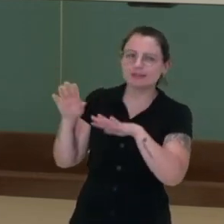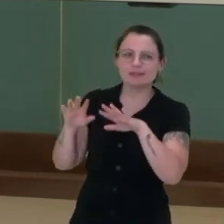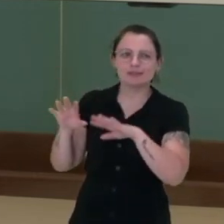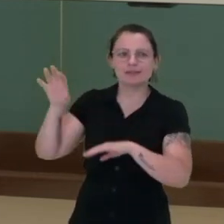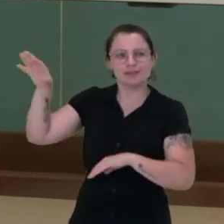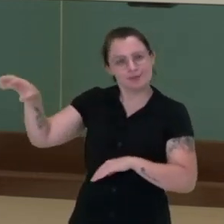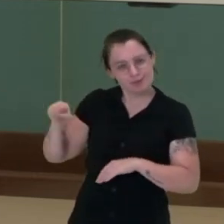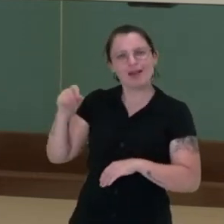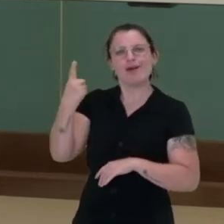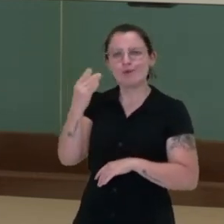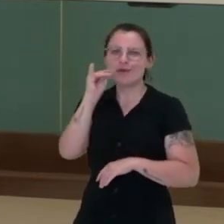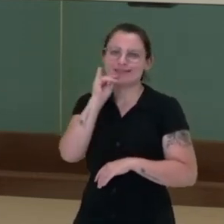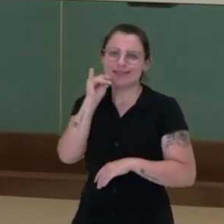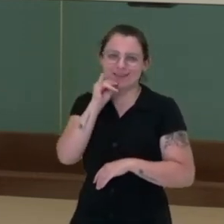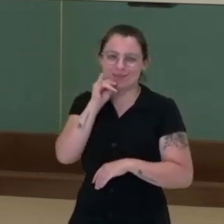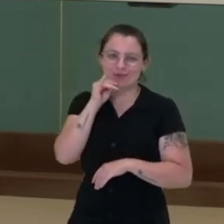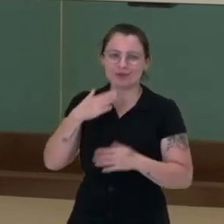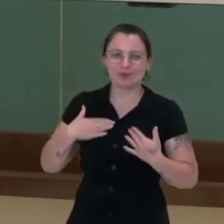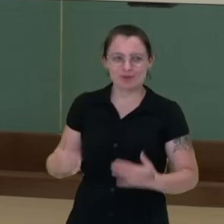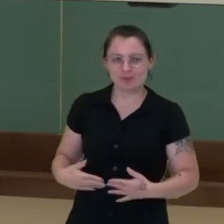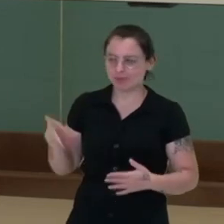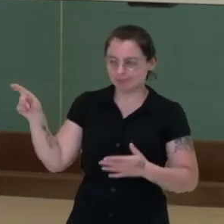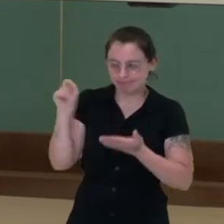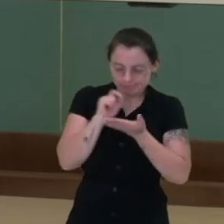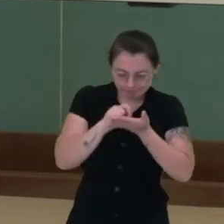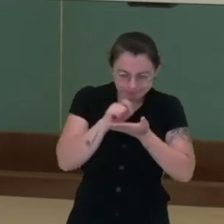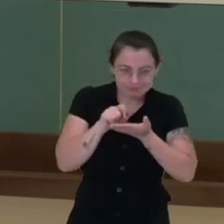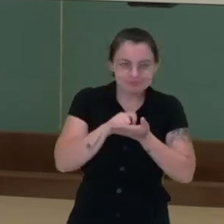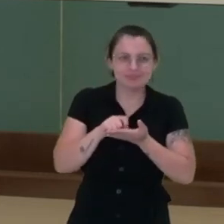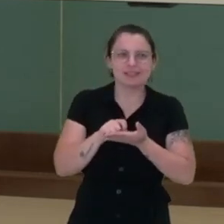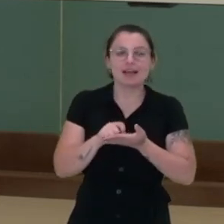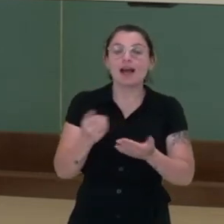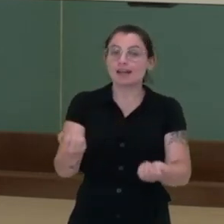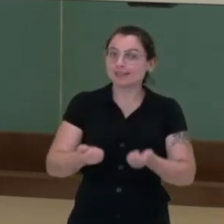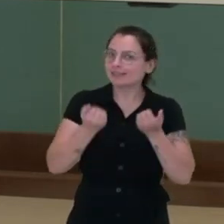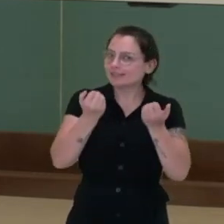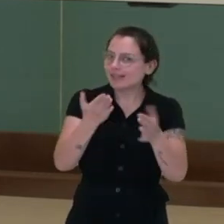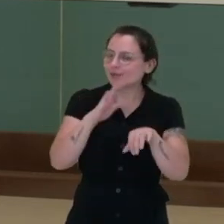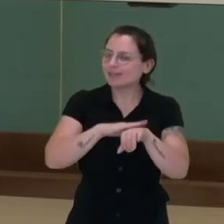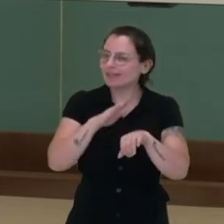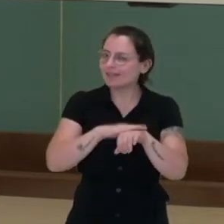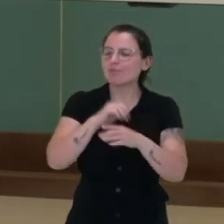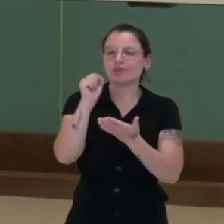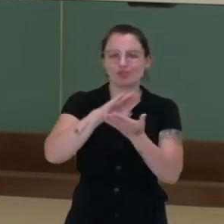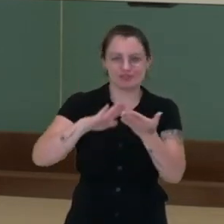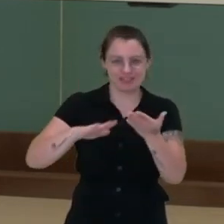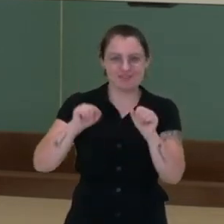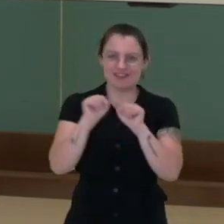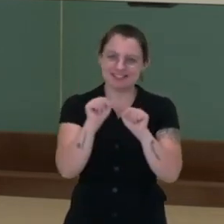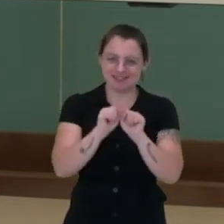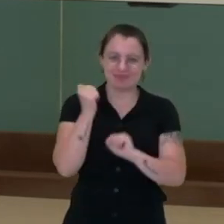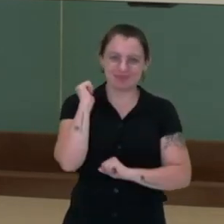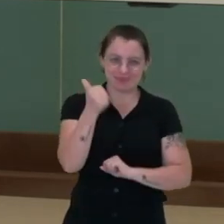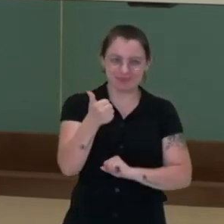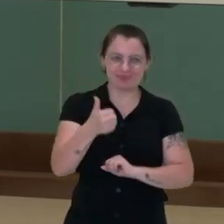exemplo do corpo do seu colega e anote no seu caderno. Então, eu vou dar um tempo para você anotar essa atividade e eu já retorno.